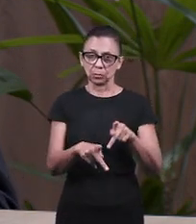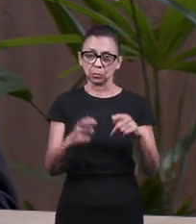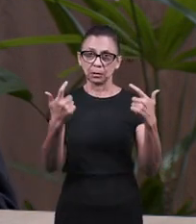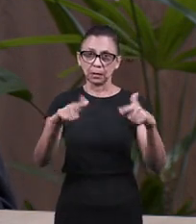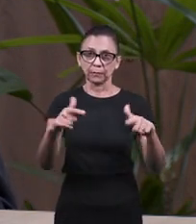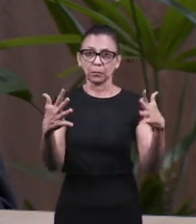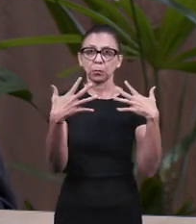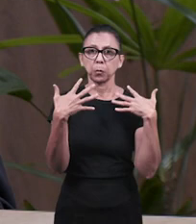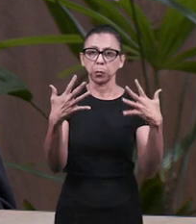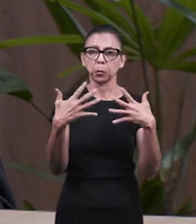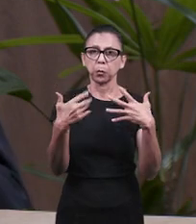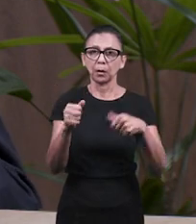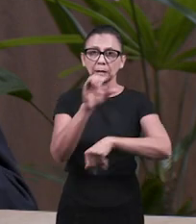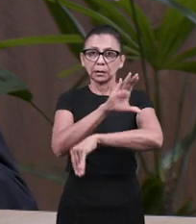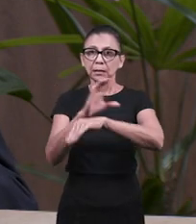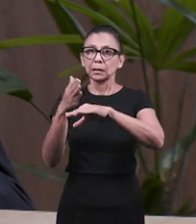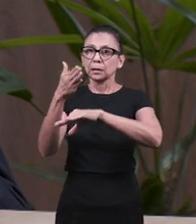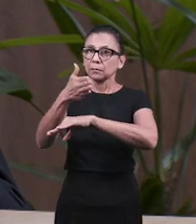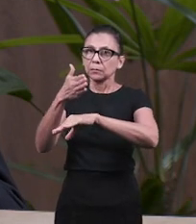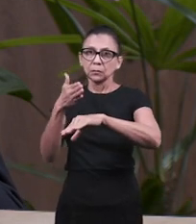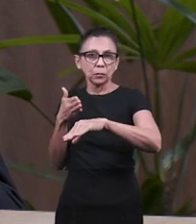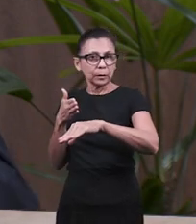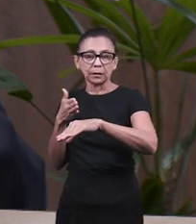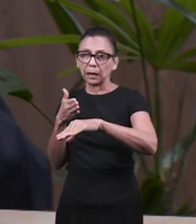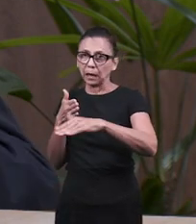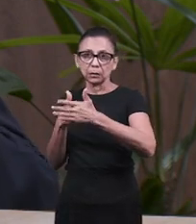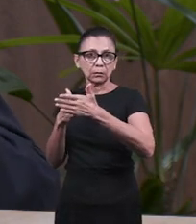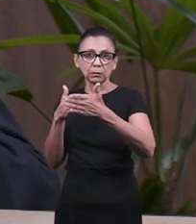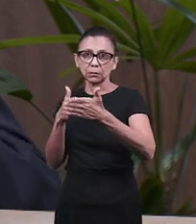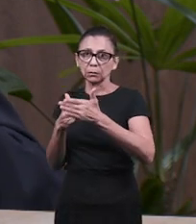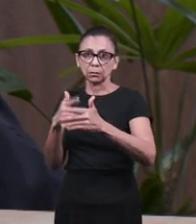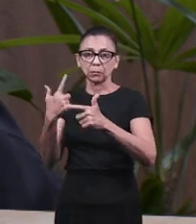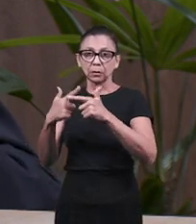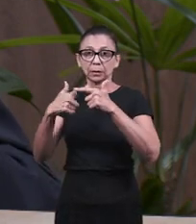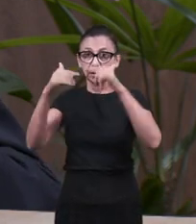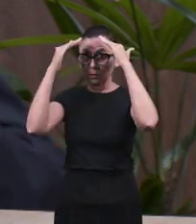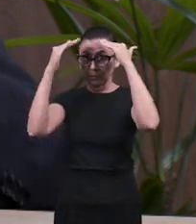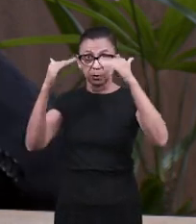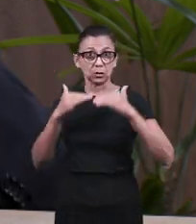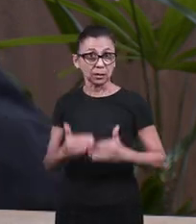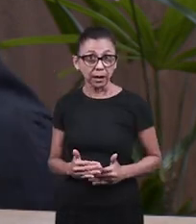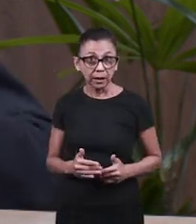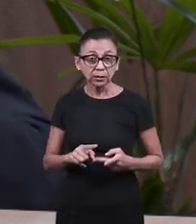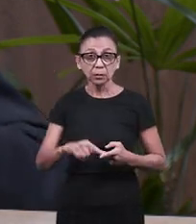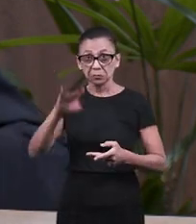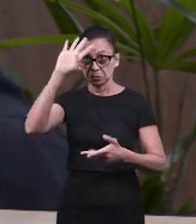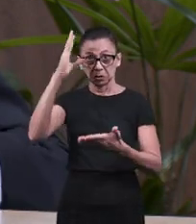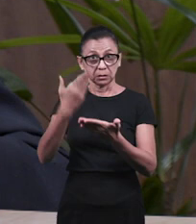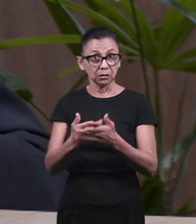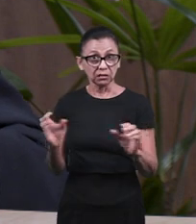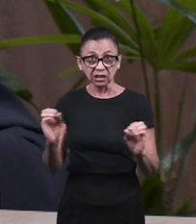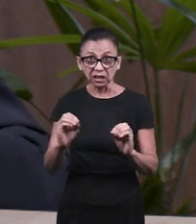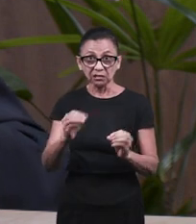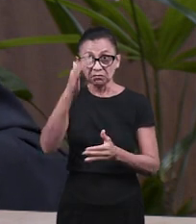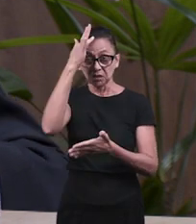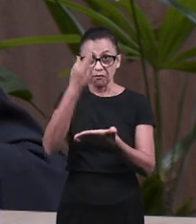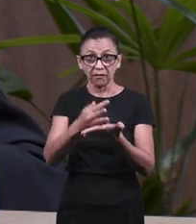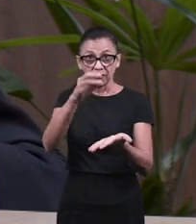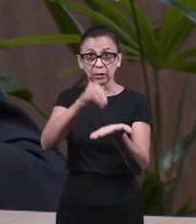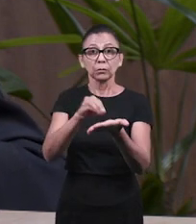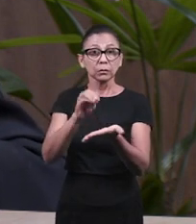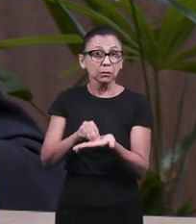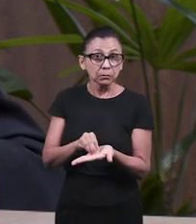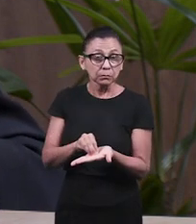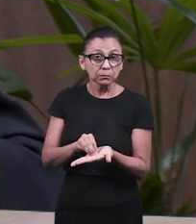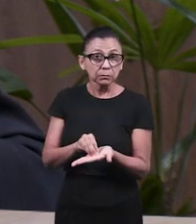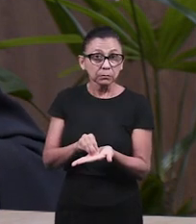no deserto, que não puderam entrar, não entraram. Não entraram por causa da desobediência, não entraram por causa da incredulidade, da falta de fé.